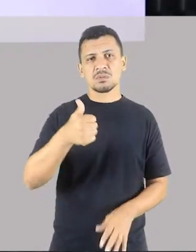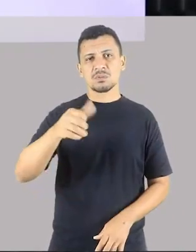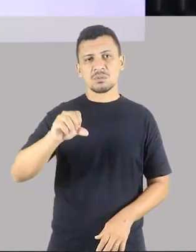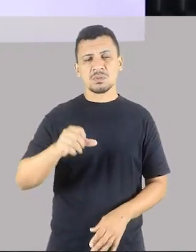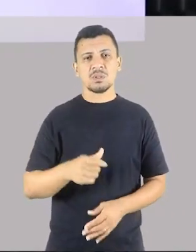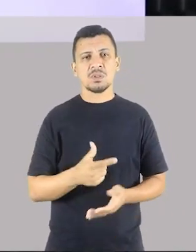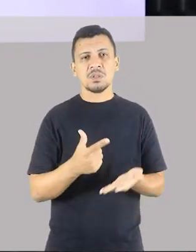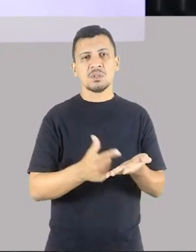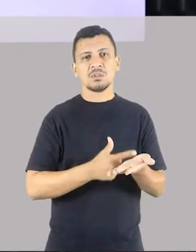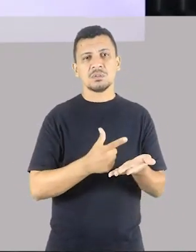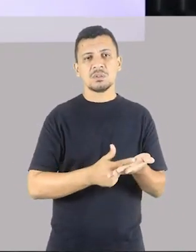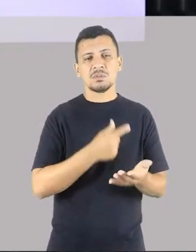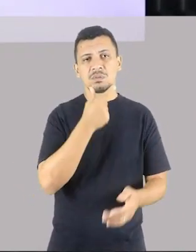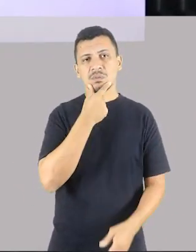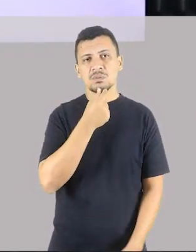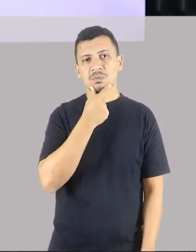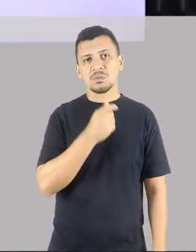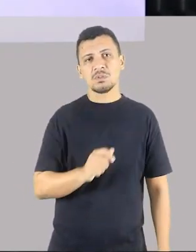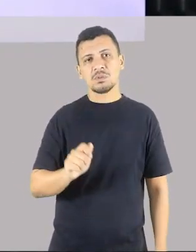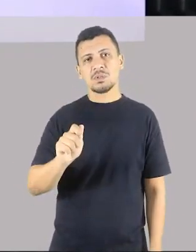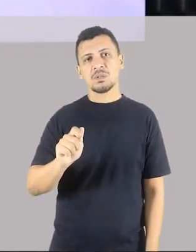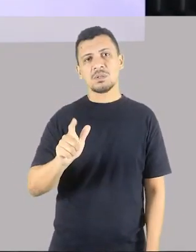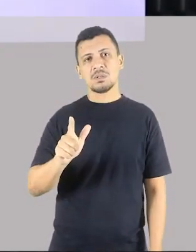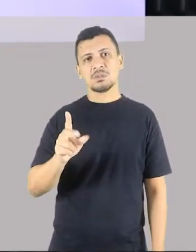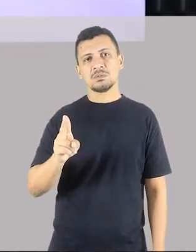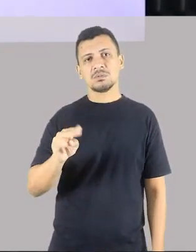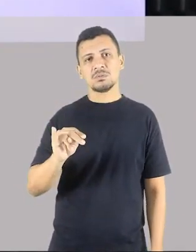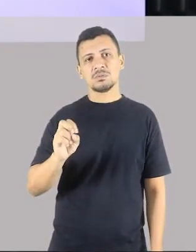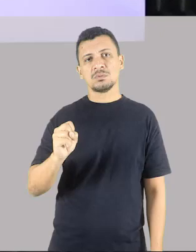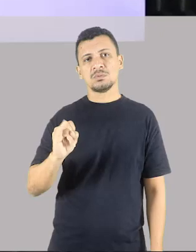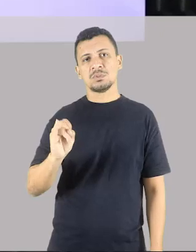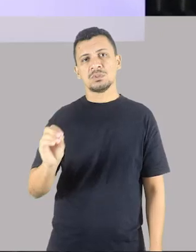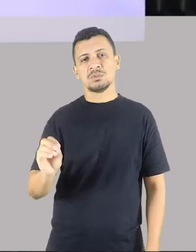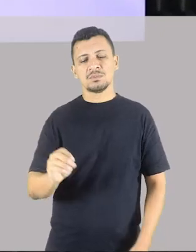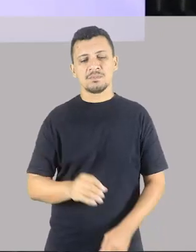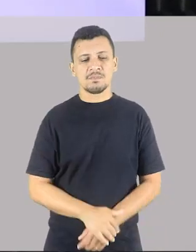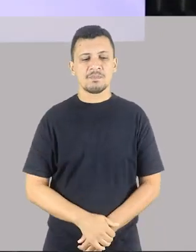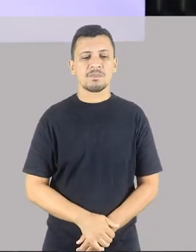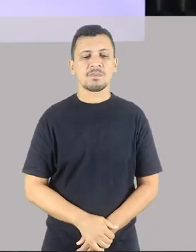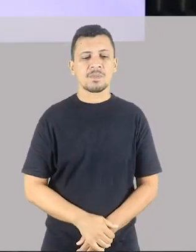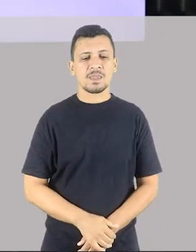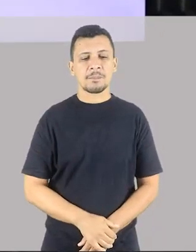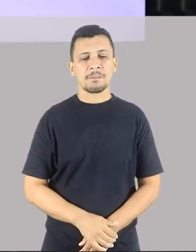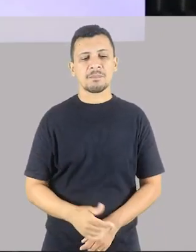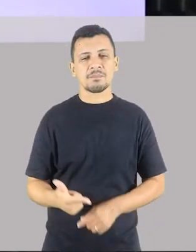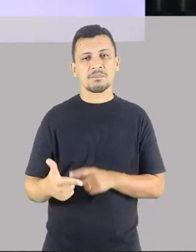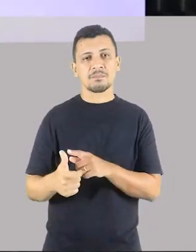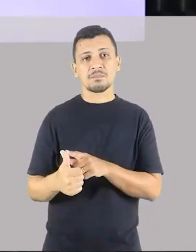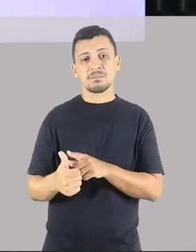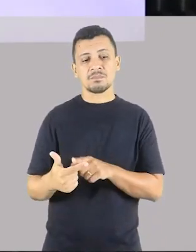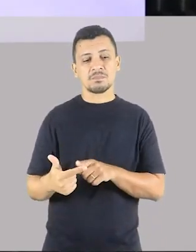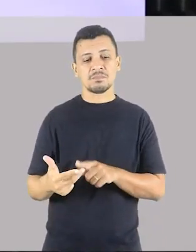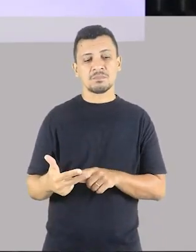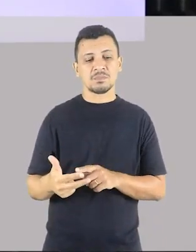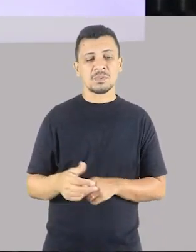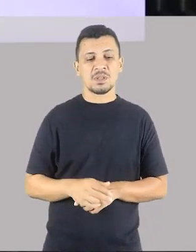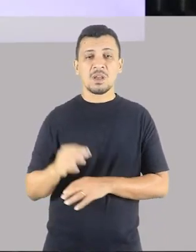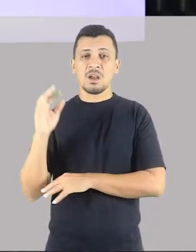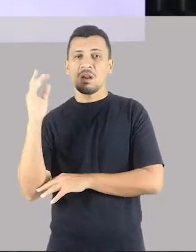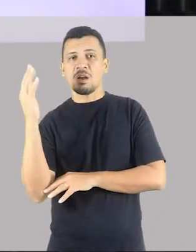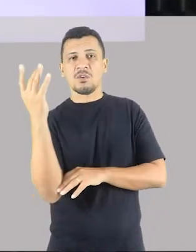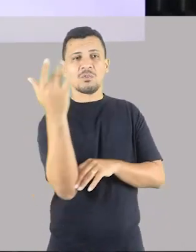obras do Aloysio Azevedo, tá bom? Pronto, então vamos, eu não li o primeiro exemplo, a